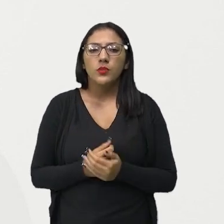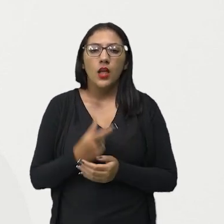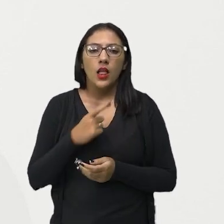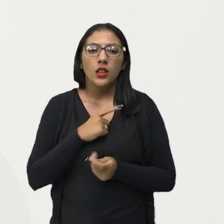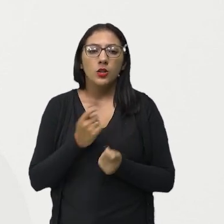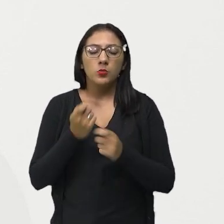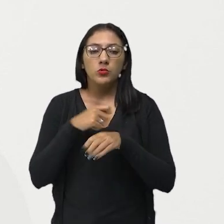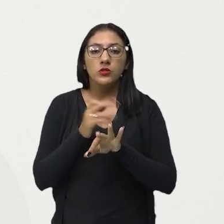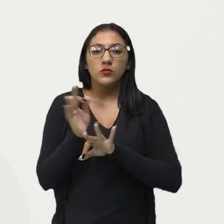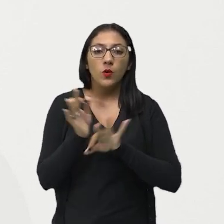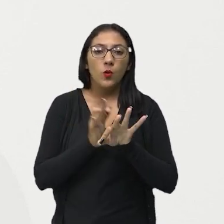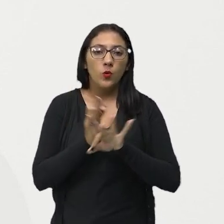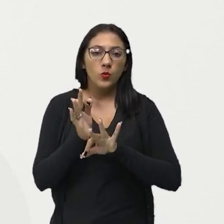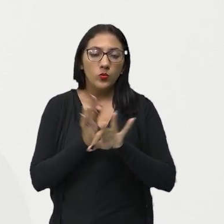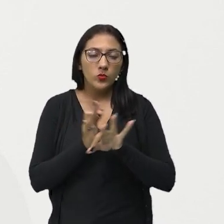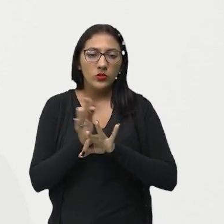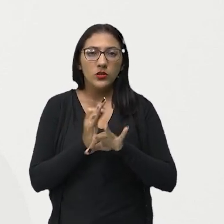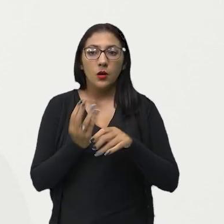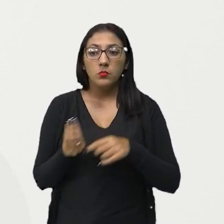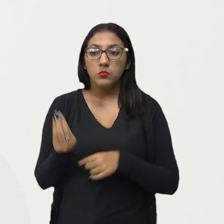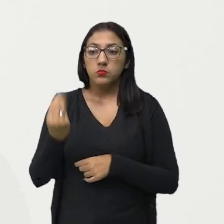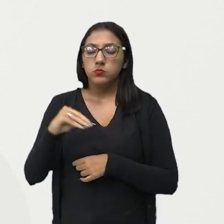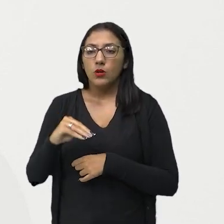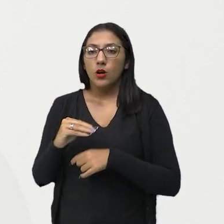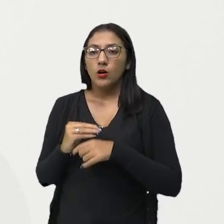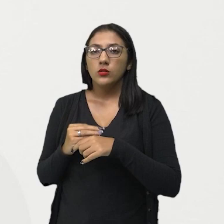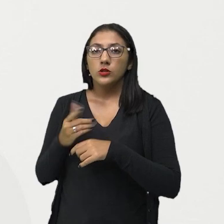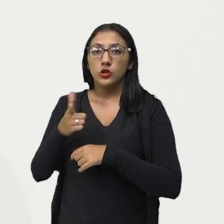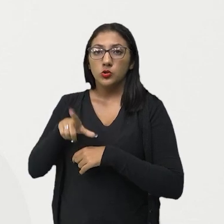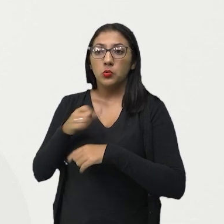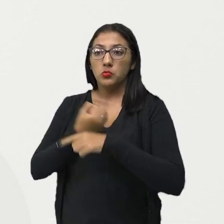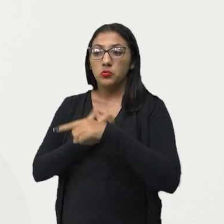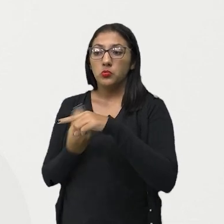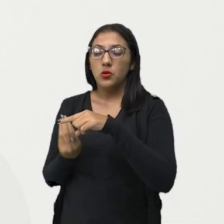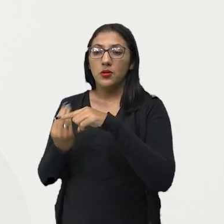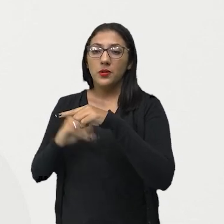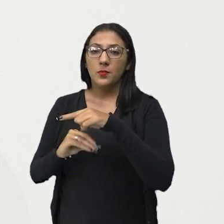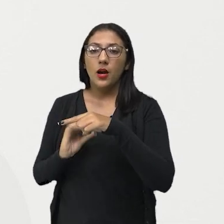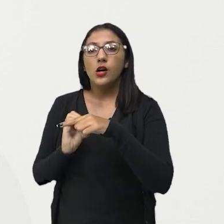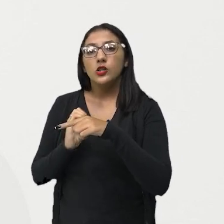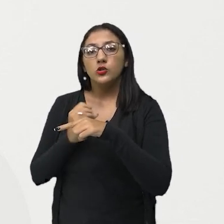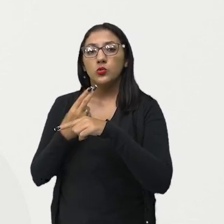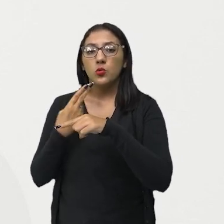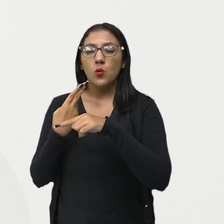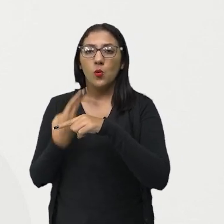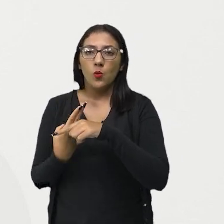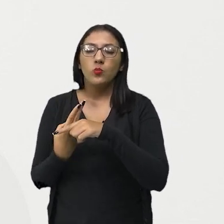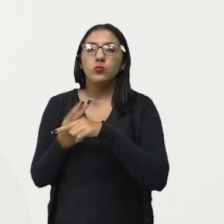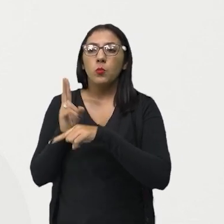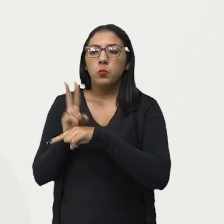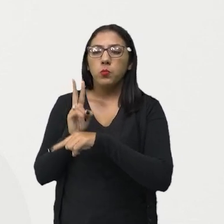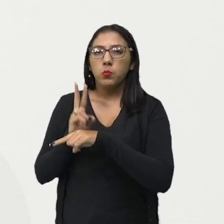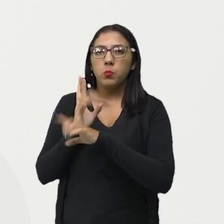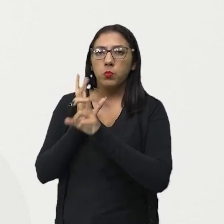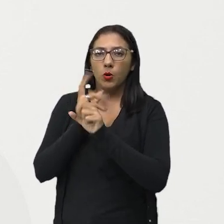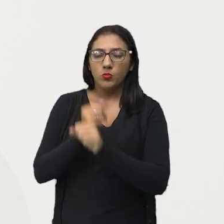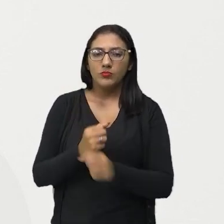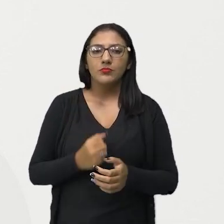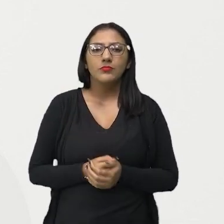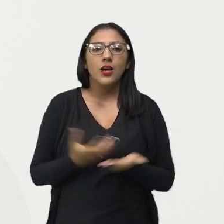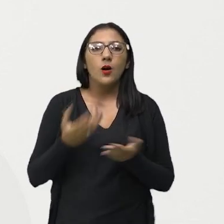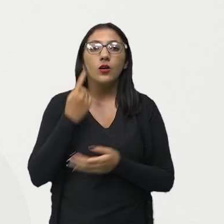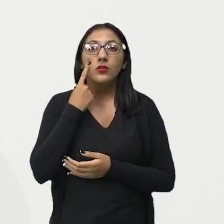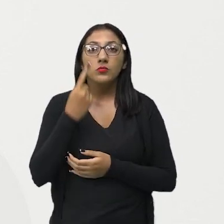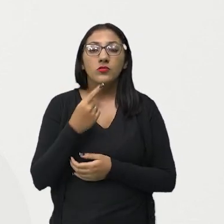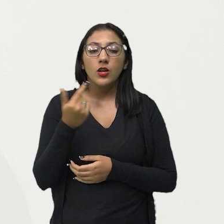os numeradores e conservamos o denominador. É o que nós aprendemos hoje, né? Então vamos aproveitar e realizar